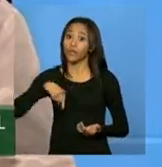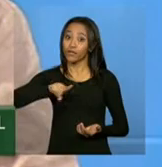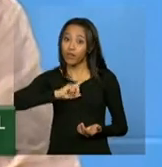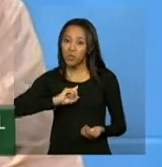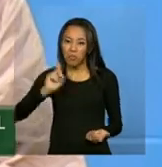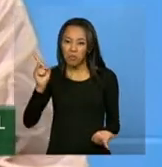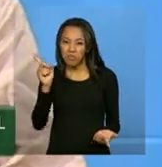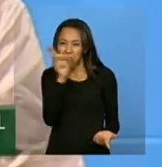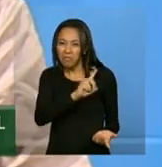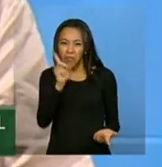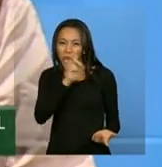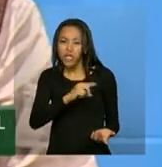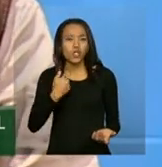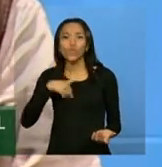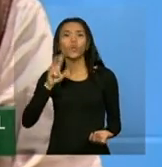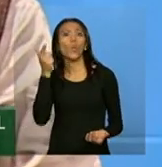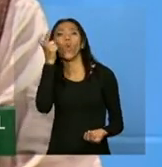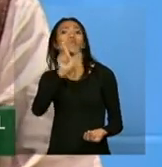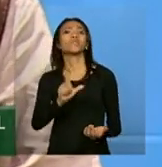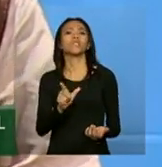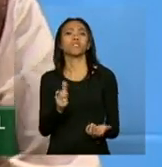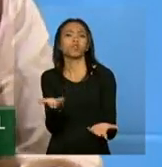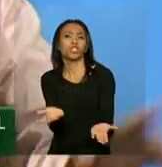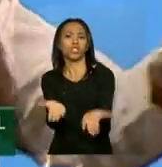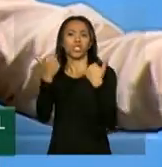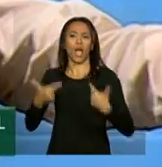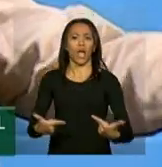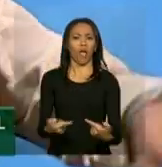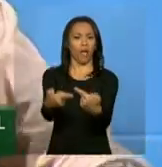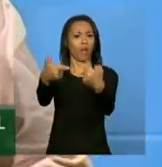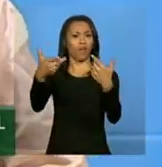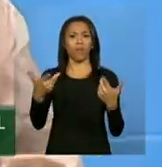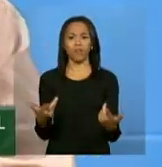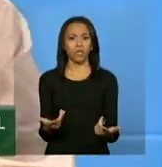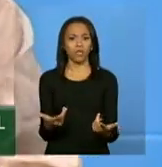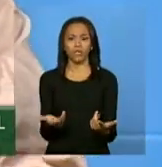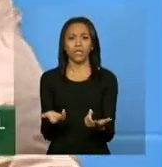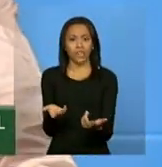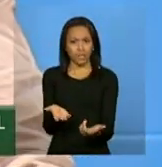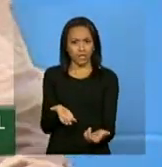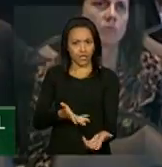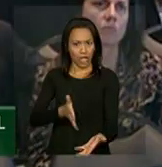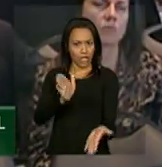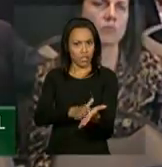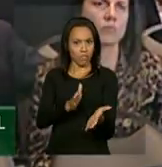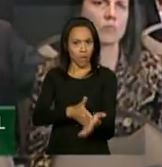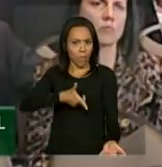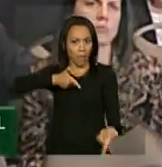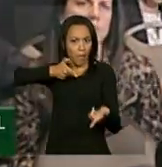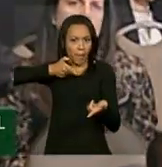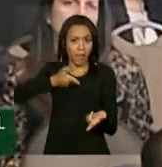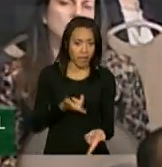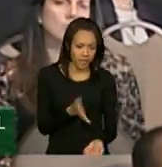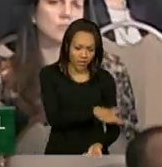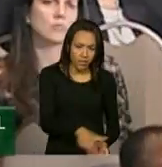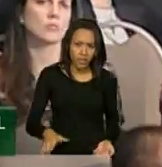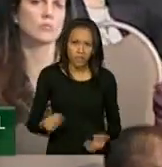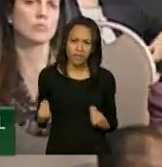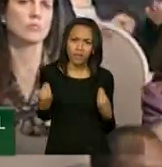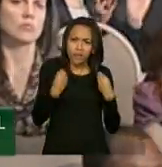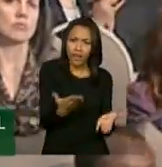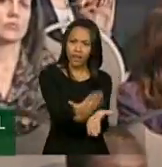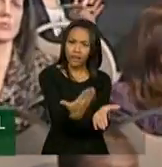vulneráveis que não conseguimos retirar as armas, as munições da mão dessas crianças e dar livros para elas com esses 18 bilhões de